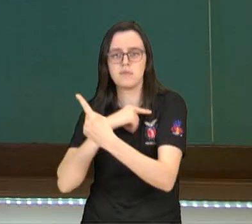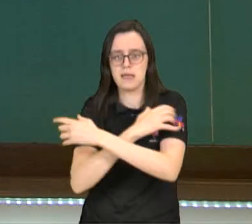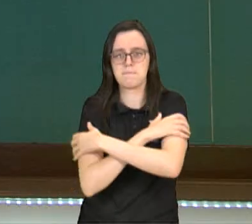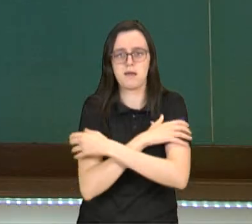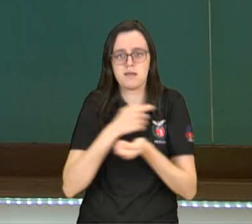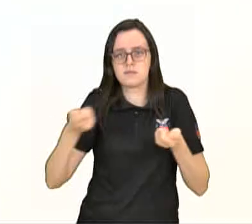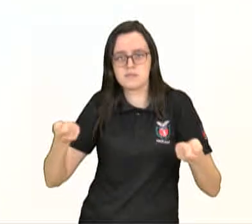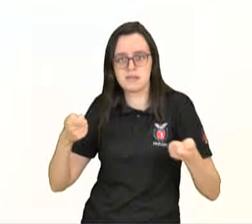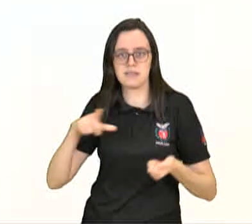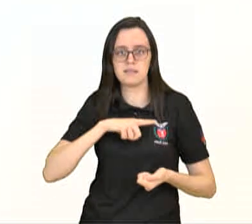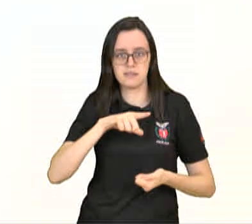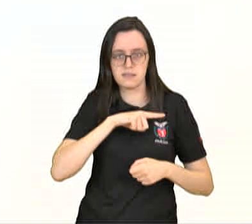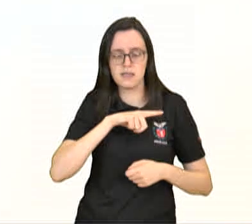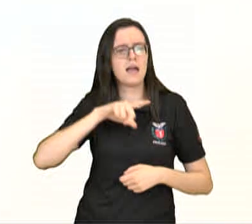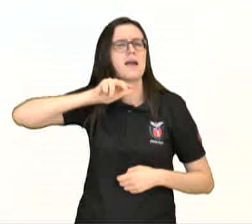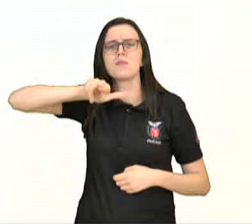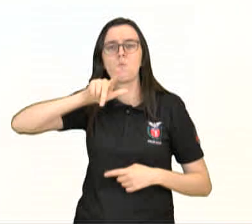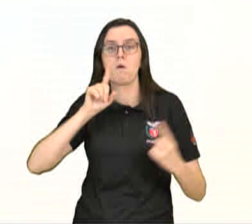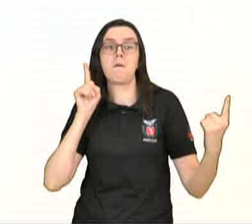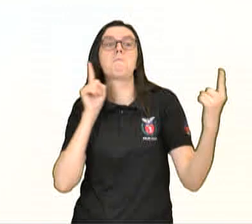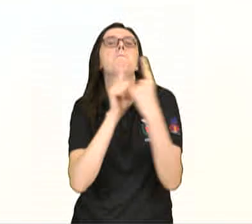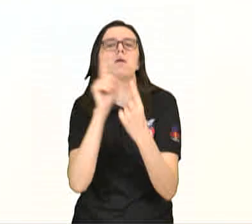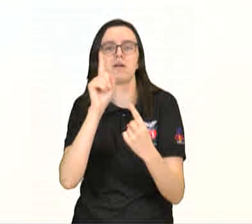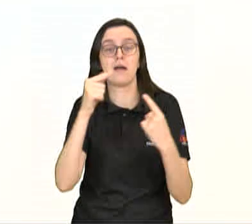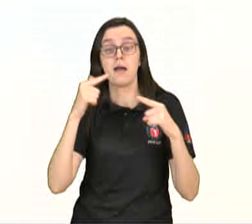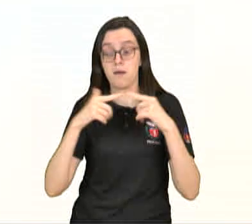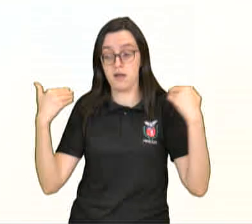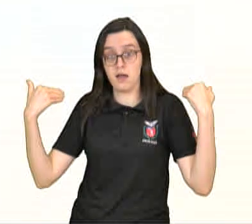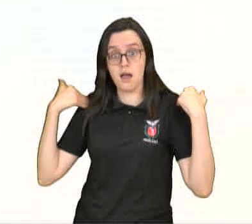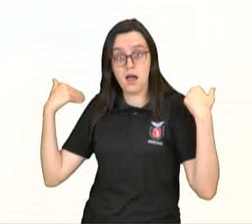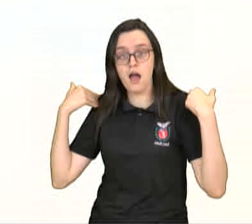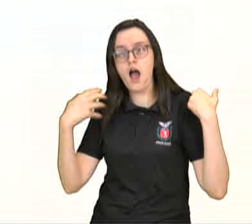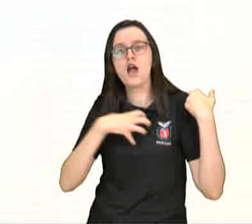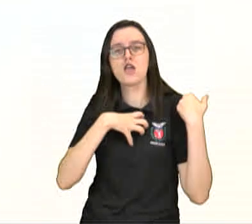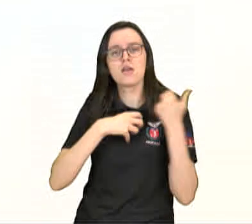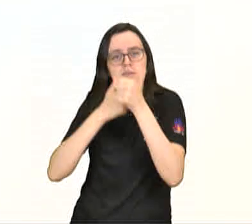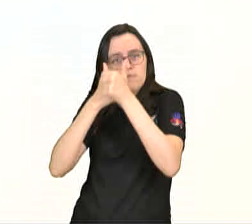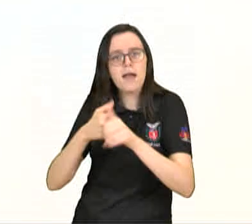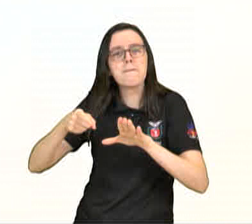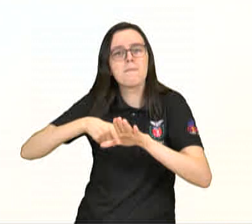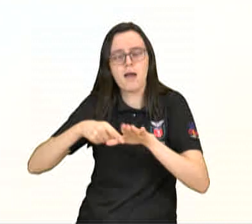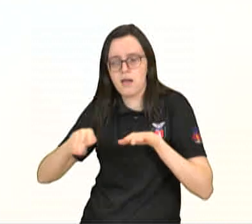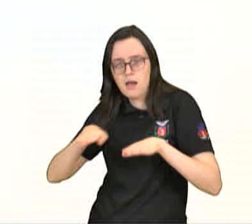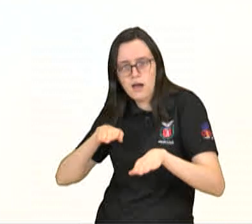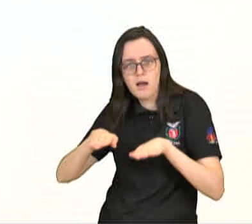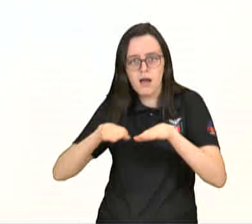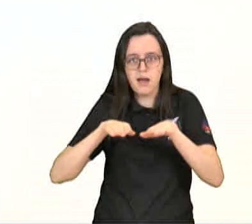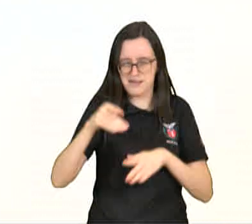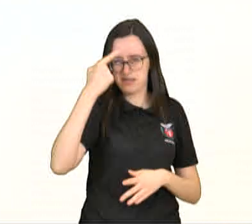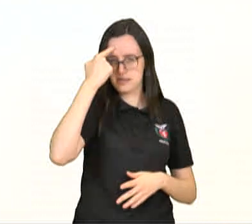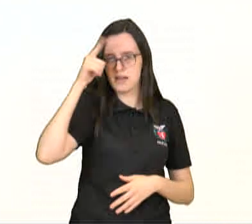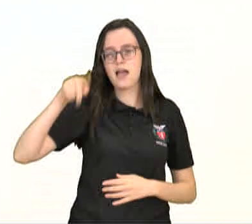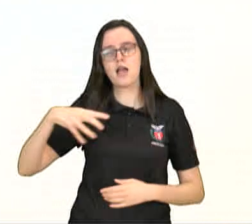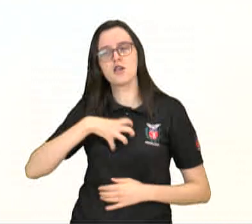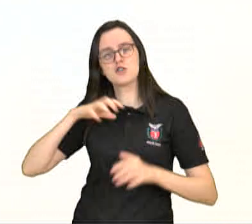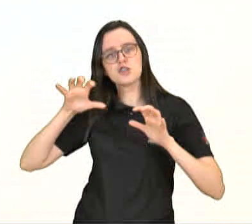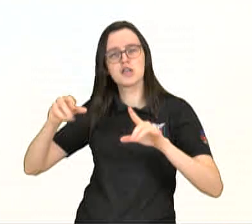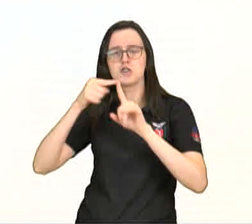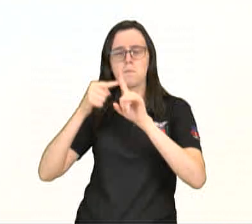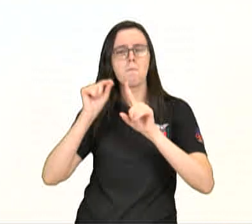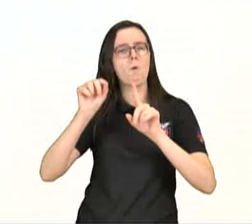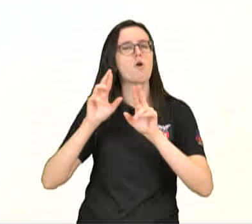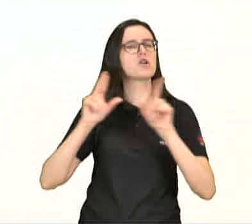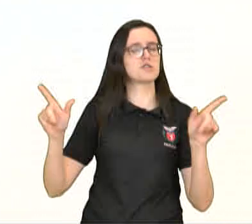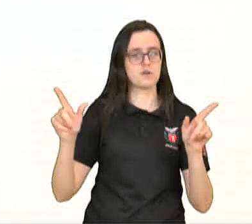braços. Eles não ficavam muito próximos e os ombros balançavam junto com o arrastar dos pés. Então ele dá essa caracterização um pouquinho